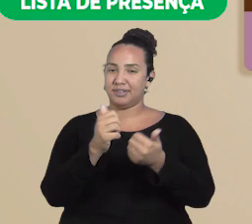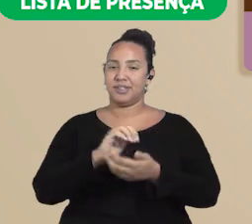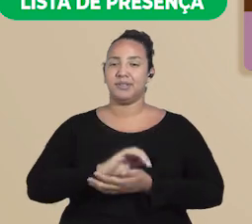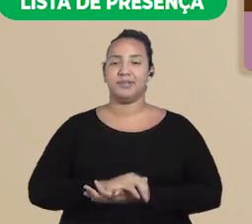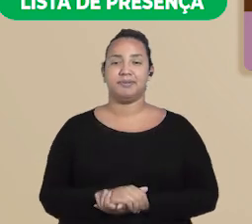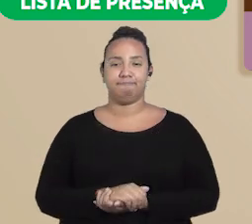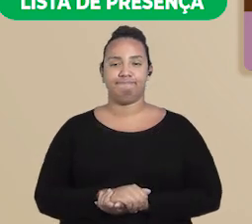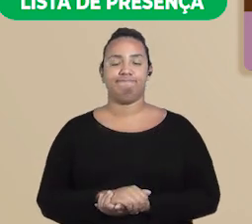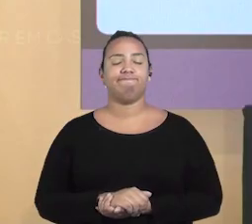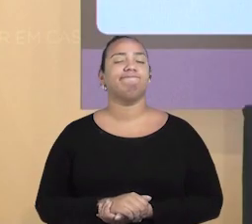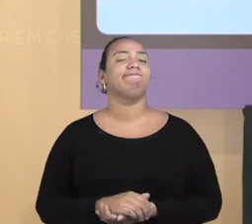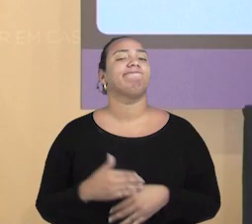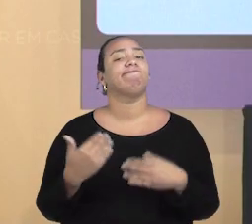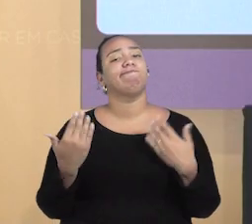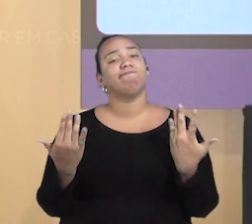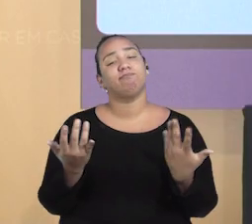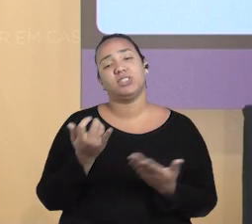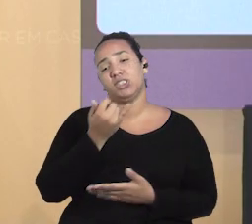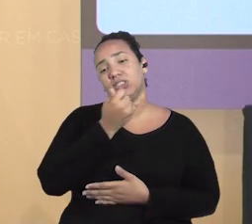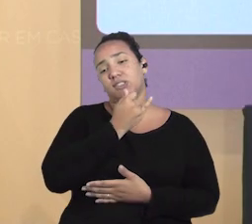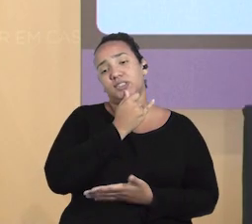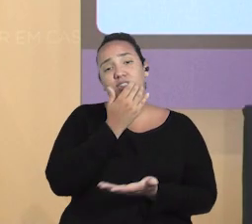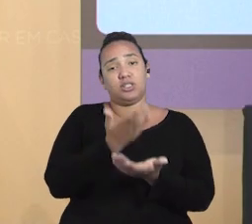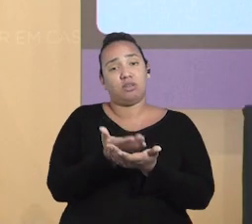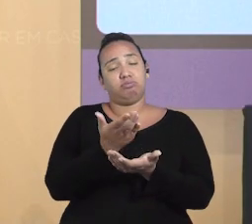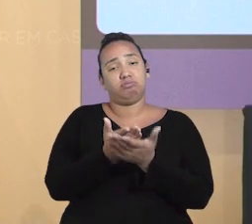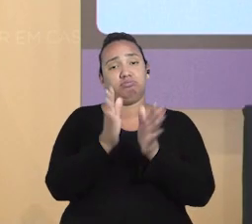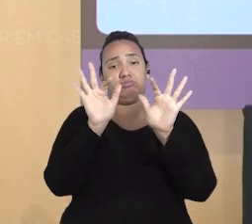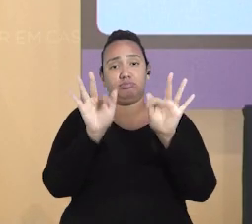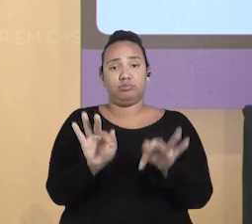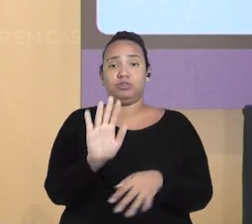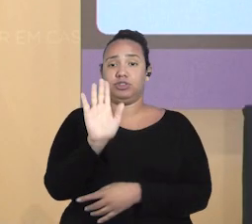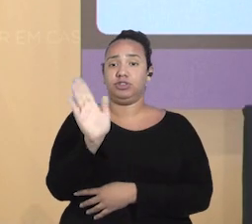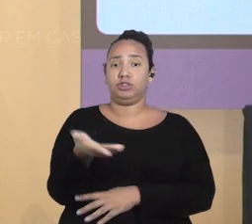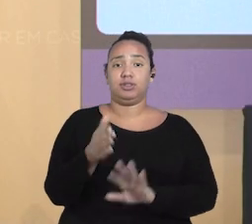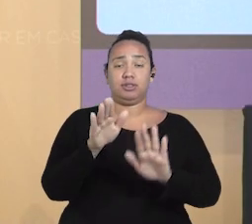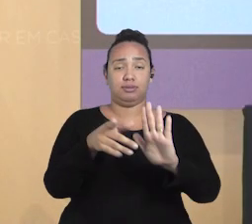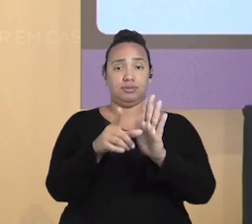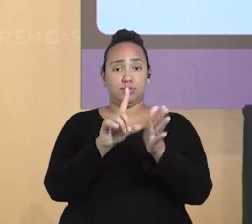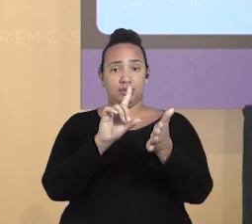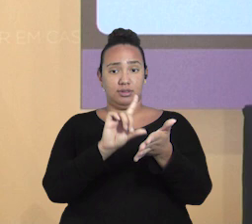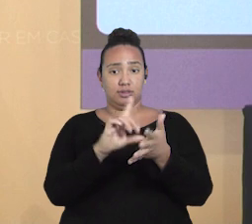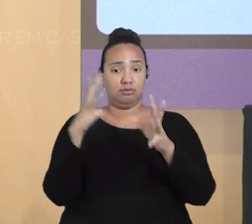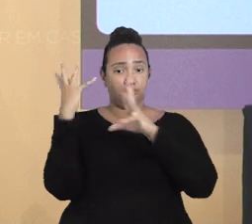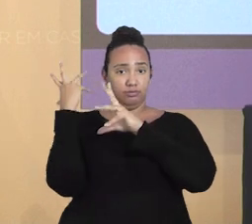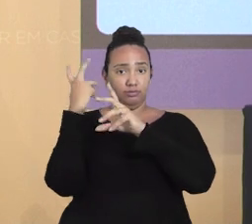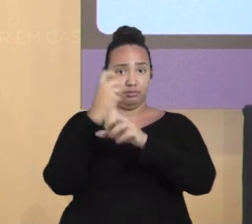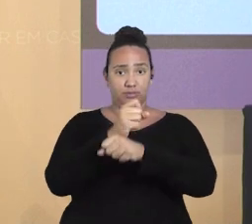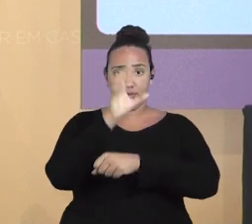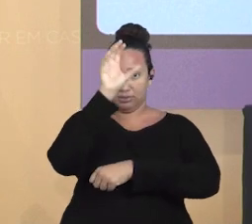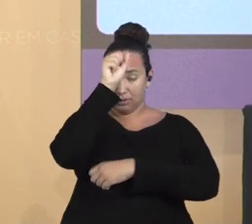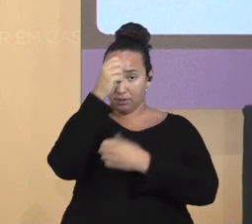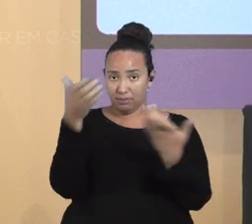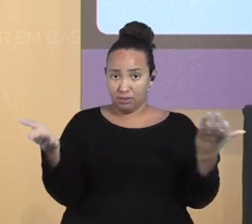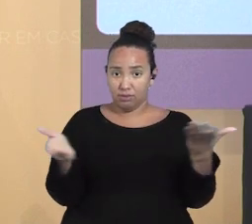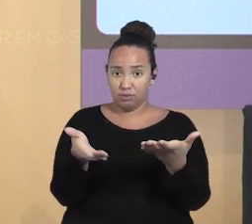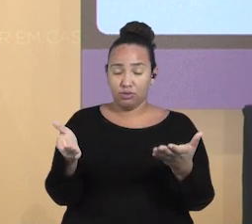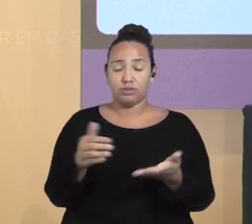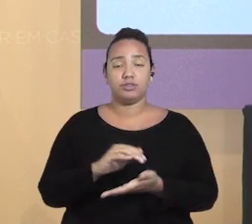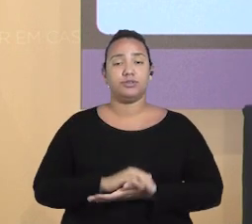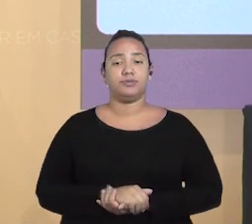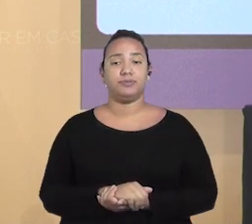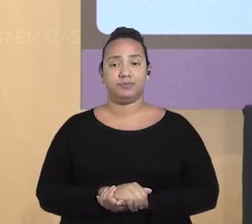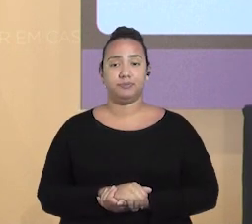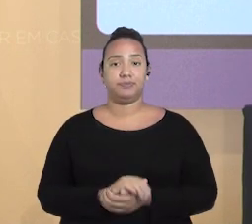incríveis nessa. Que pena, a nossa aula está chegando ao fim. Mas antes, vamos revisar o que aprendemos